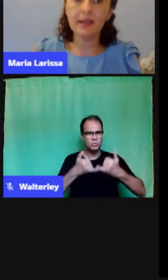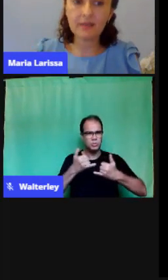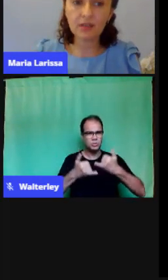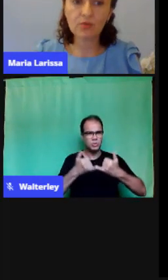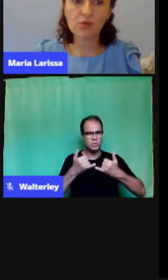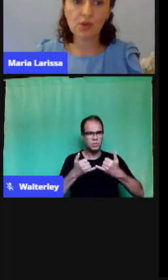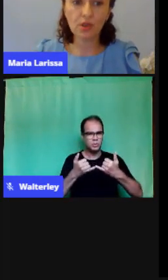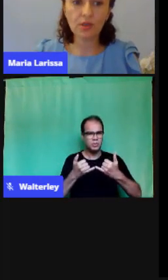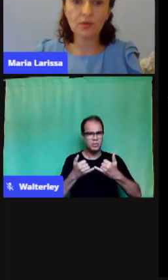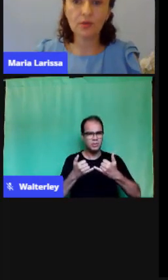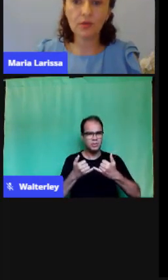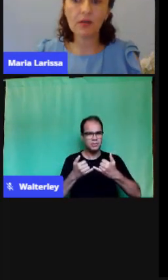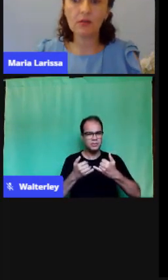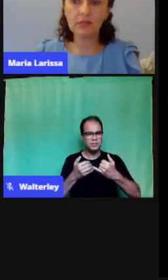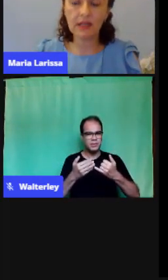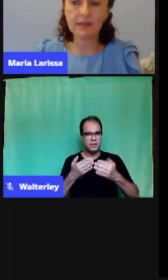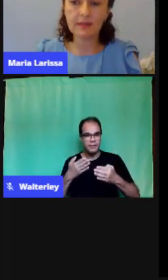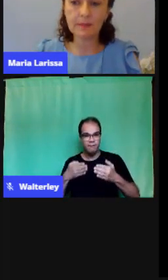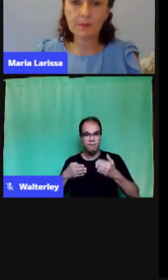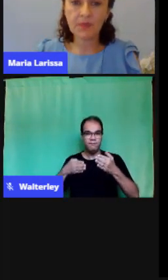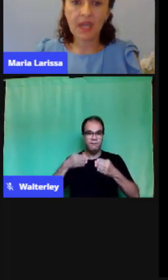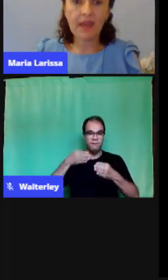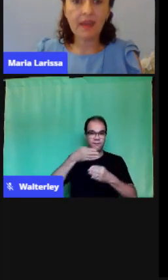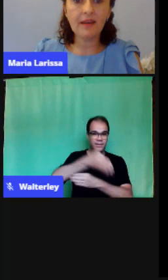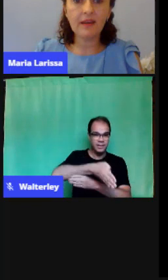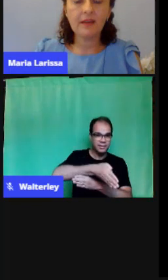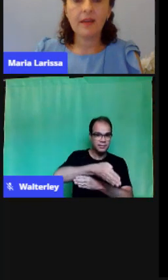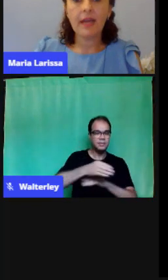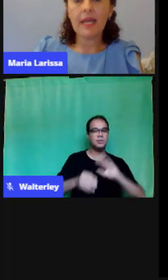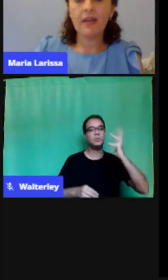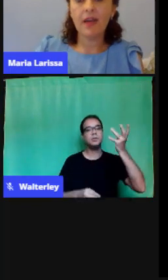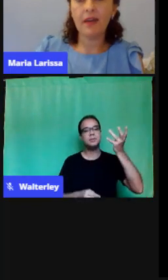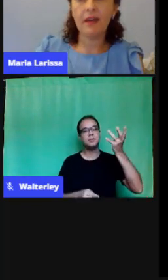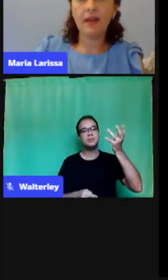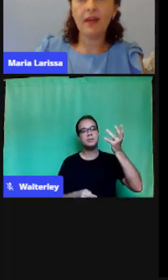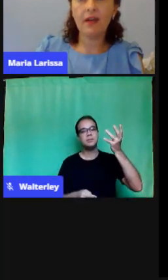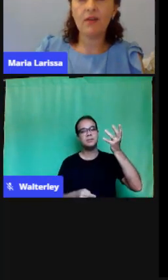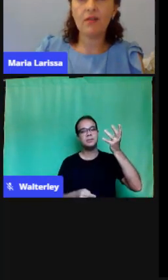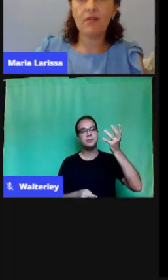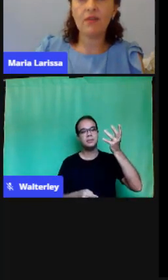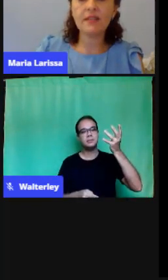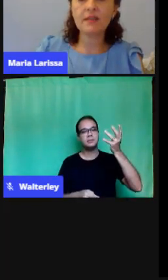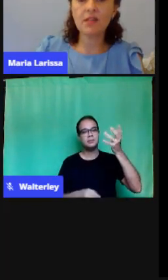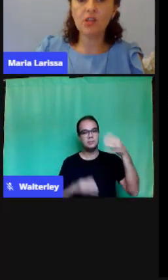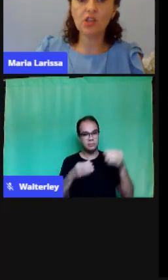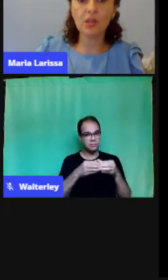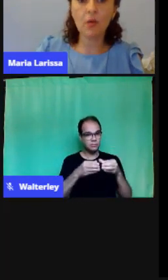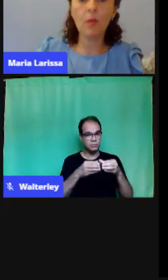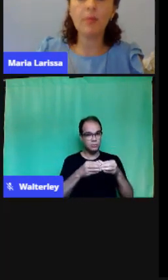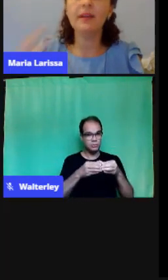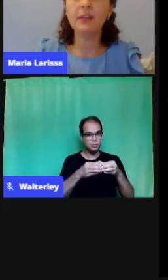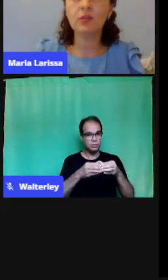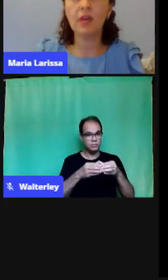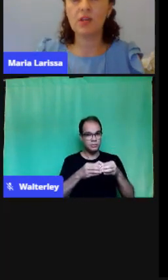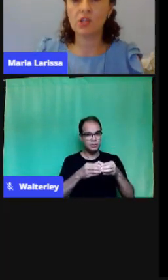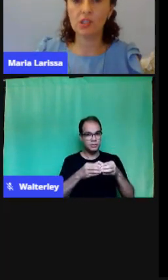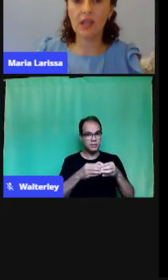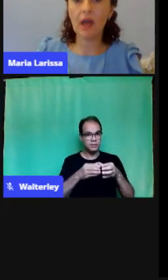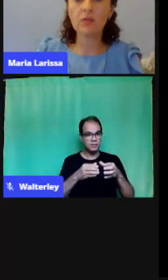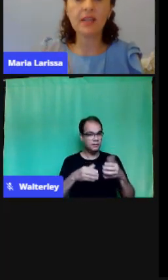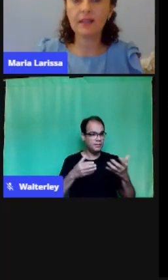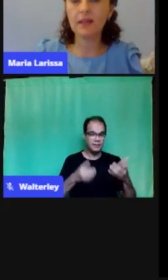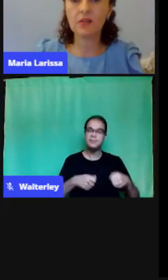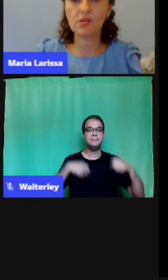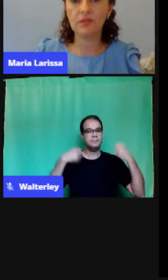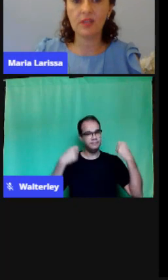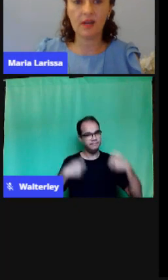que ele entra num jogo, o que acontece? Ele vai se sentir compelido a agir,